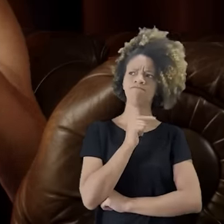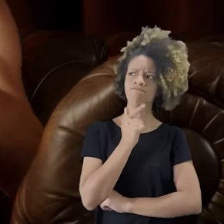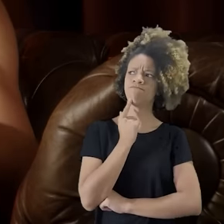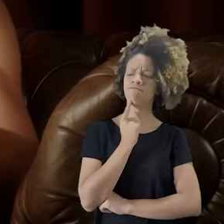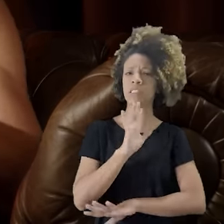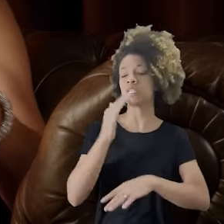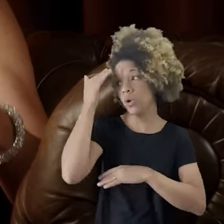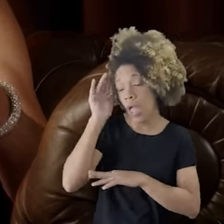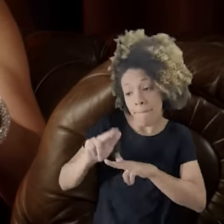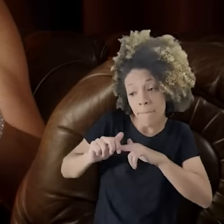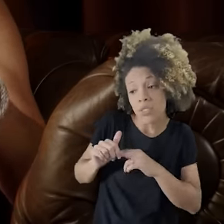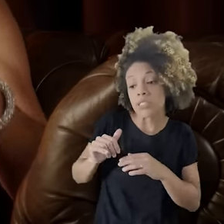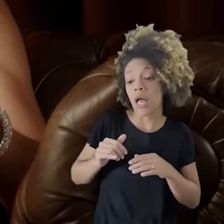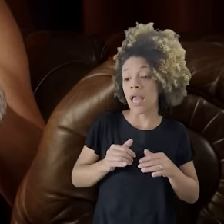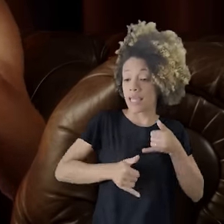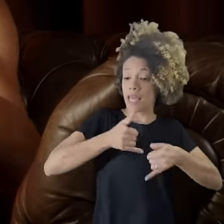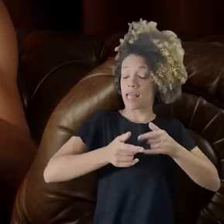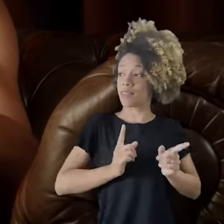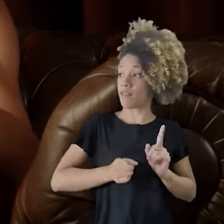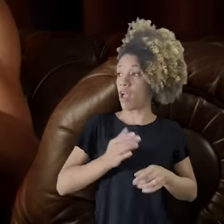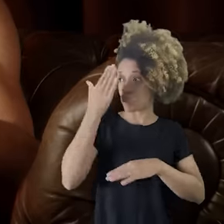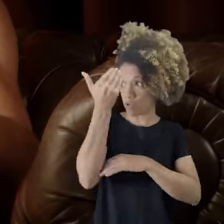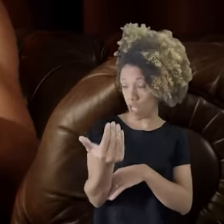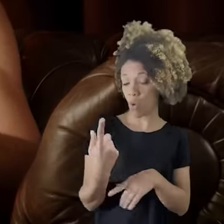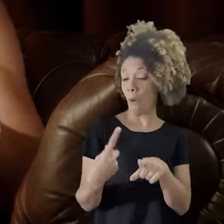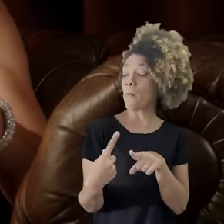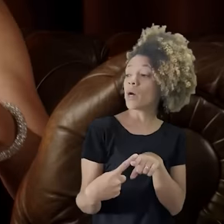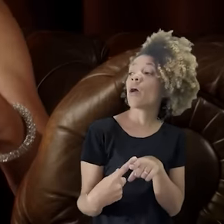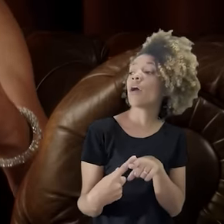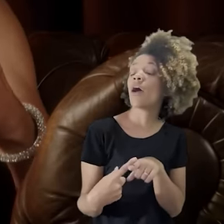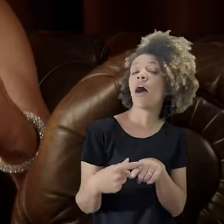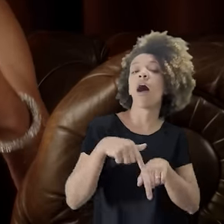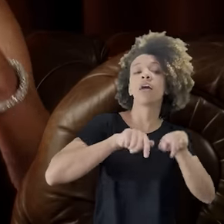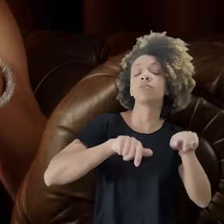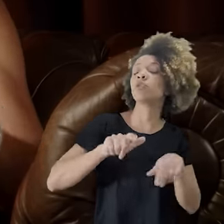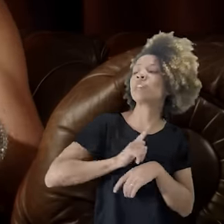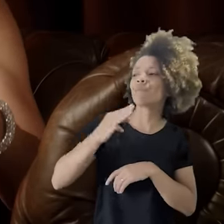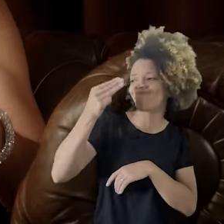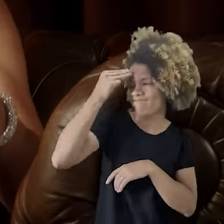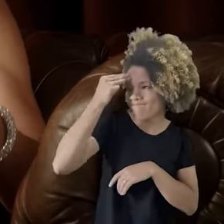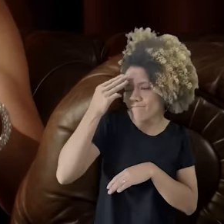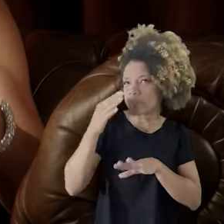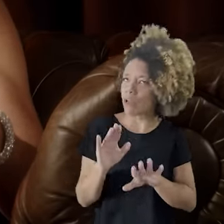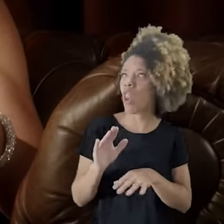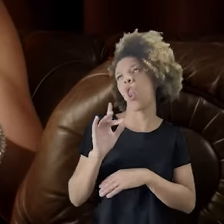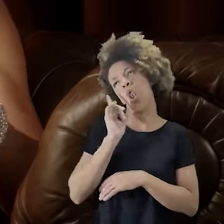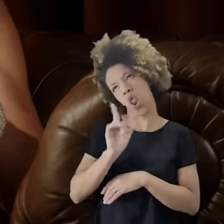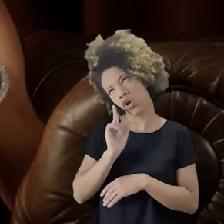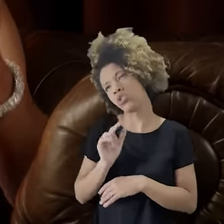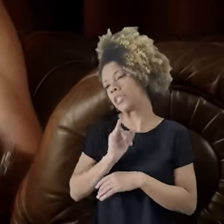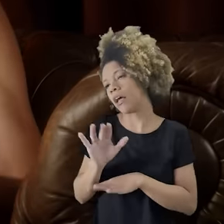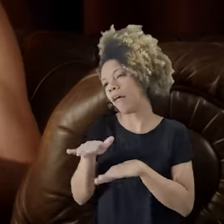é por isso que as cadeias de uma certa forma fazem sucesso porque porque as pessoas têm esse negócio da mente é claro se ele falar pra